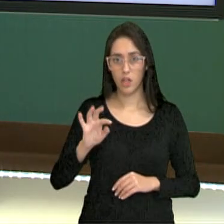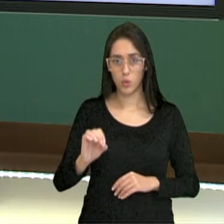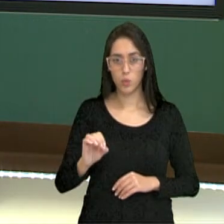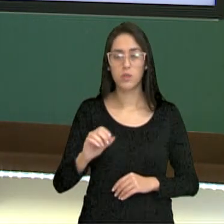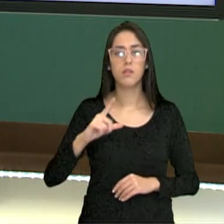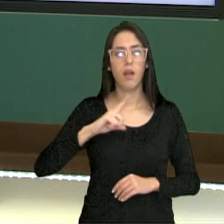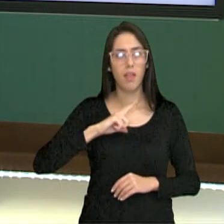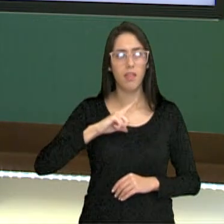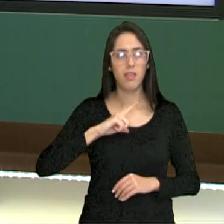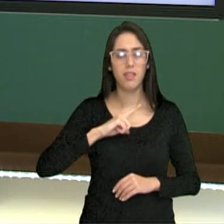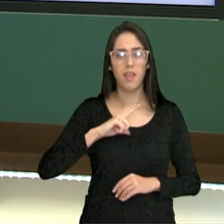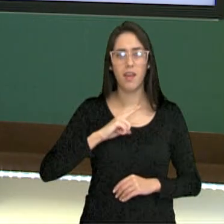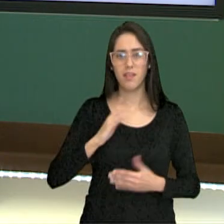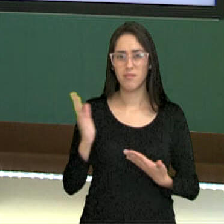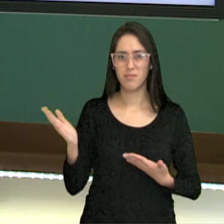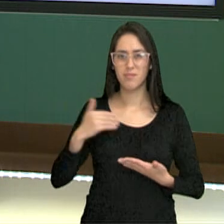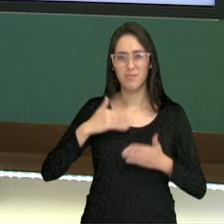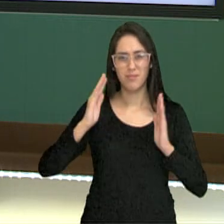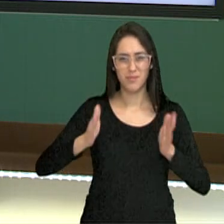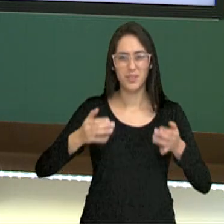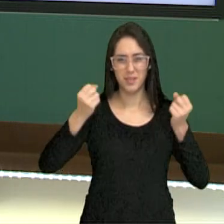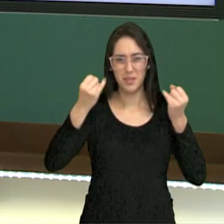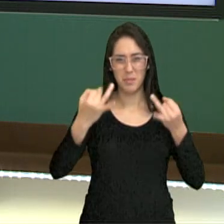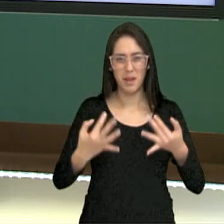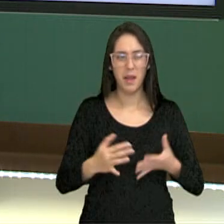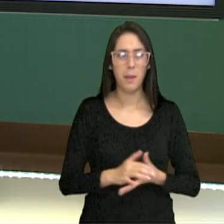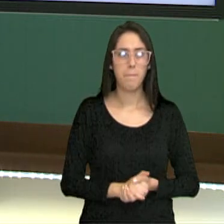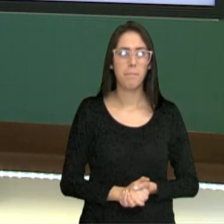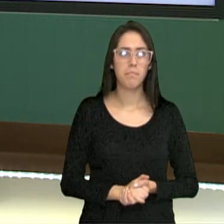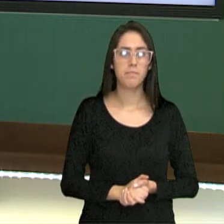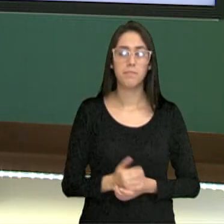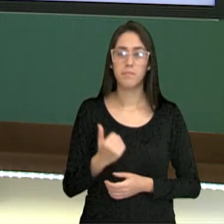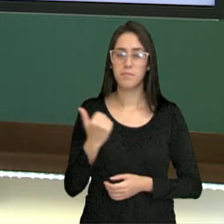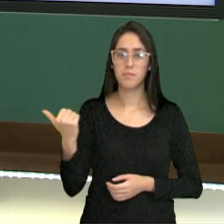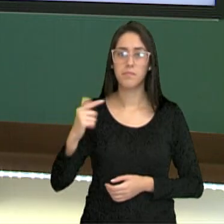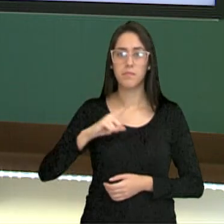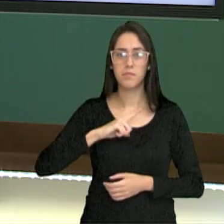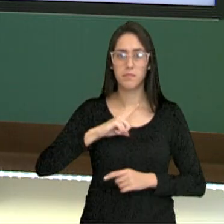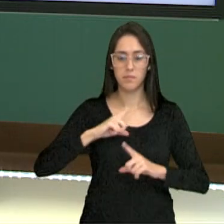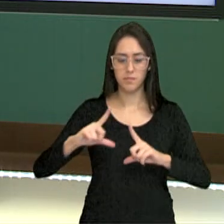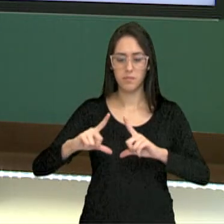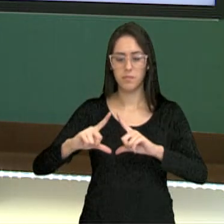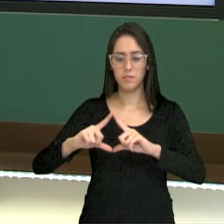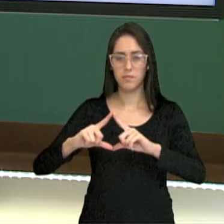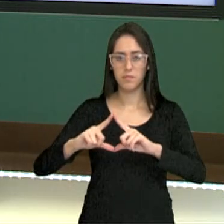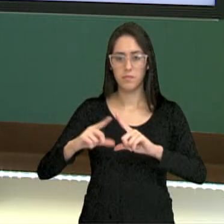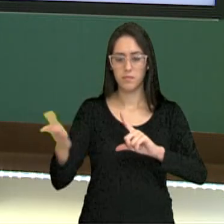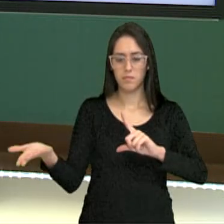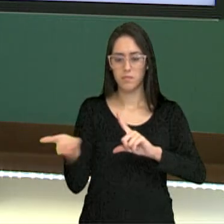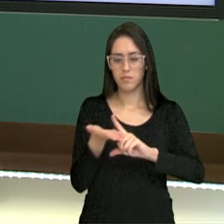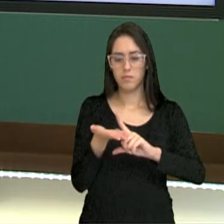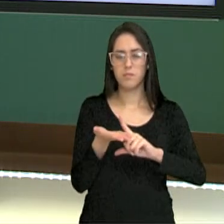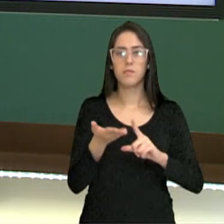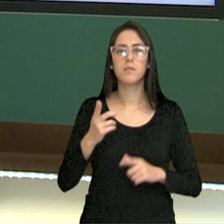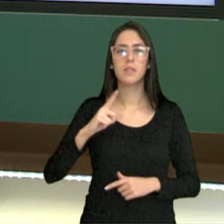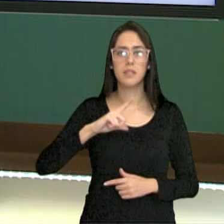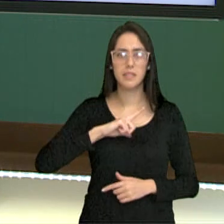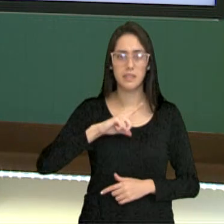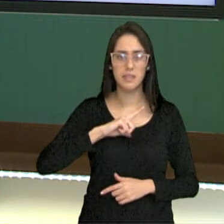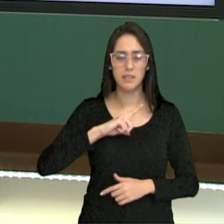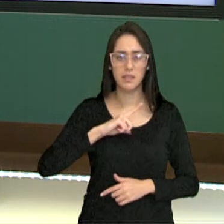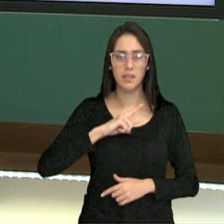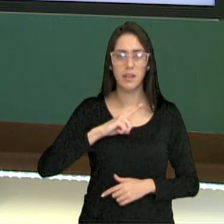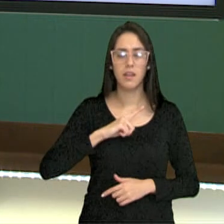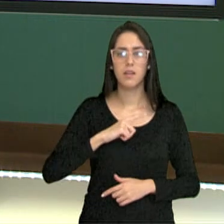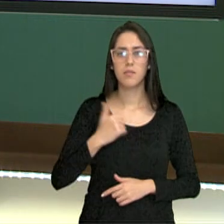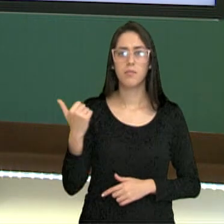essa coincidência, como eu já conversei com vocês. Bem, aqui nós temos a secção transversal, que vai ser representada exatamente por